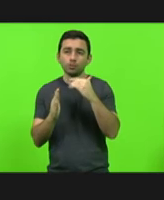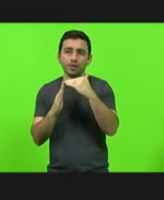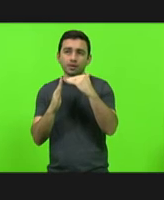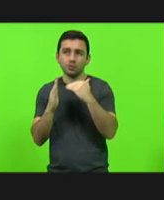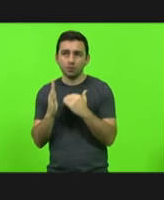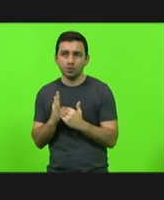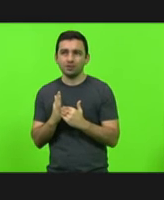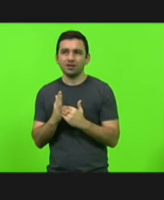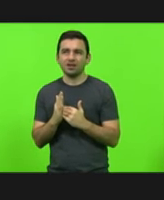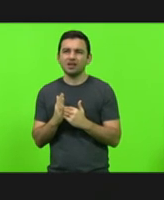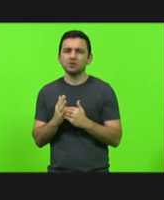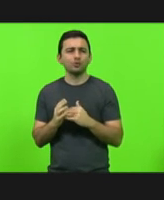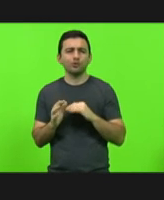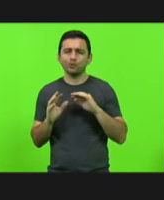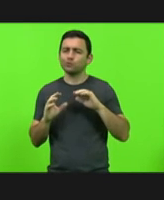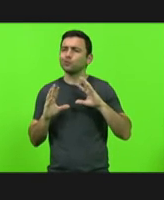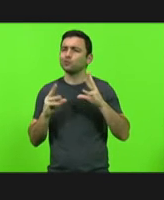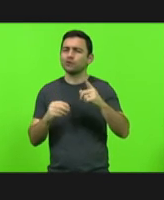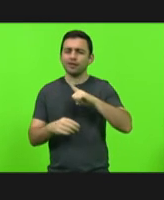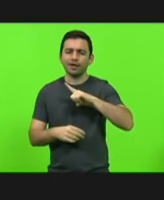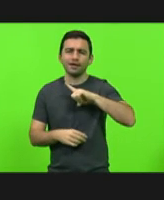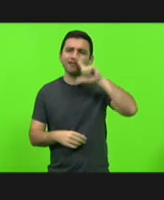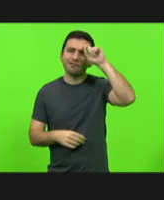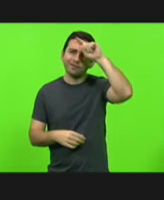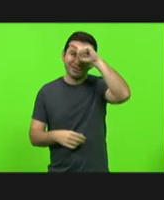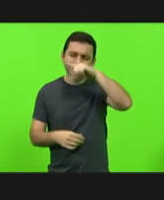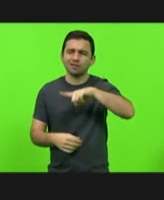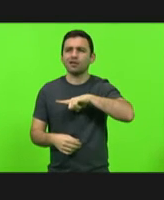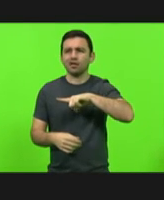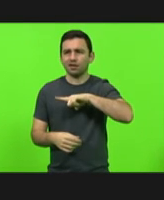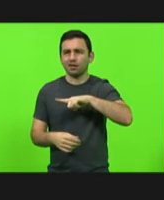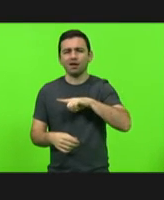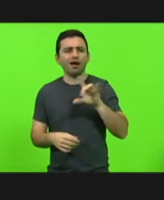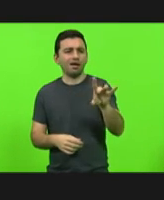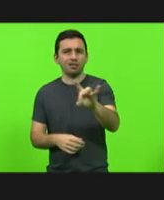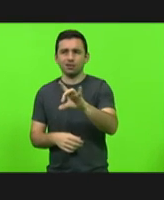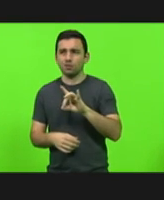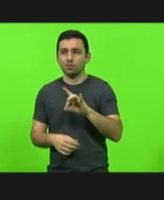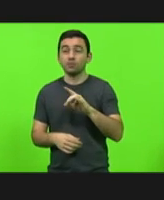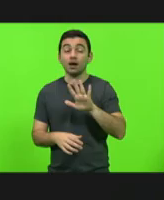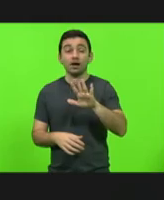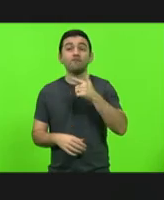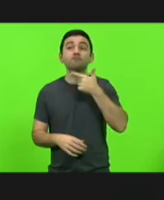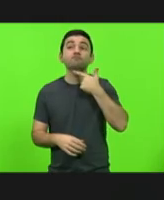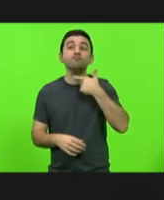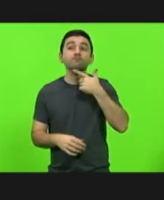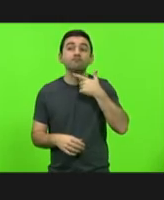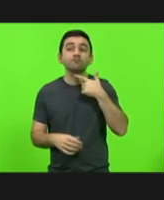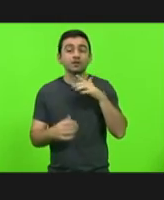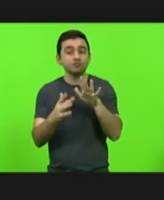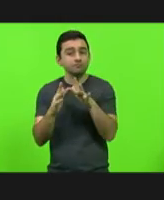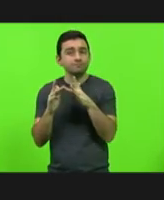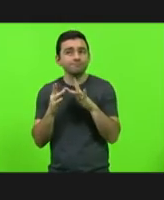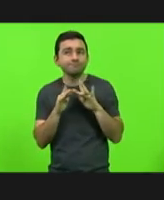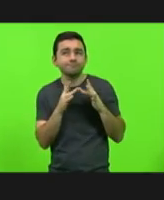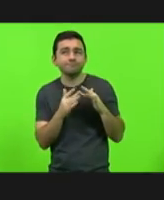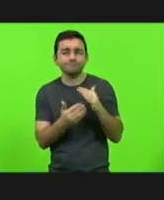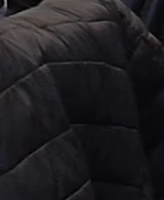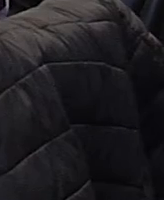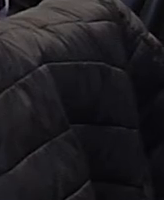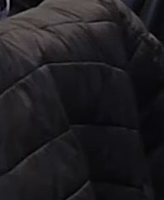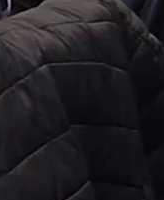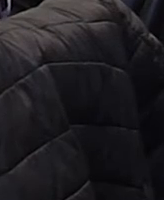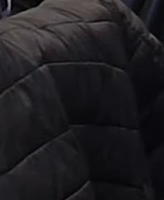temos dificuldade bom e todos nós temos o desejo de interagir de auxiliar de estar na